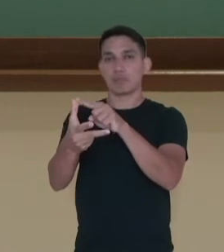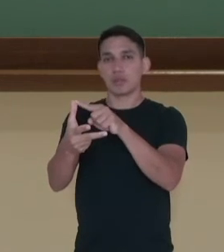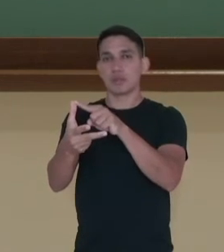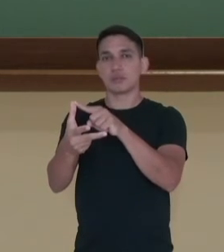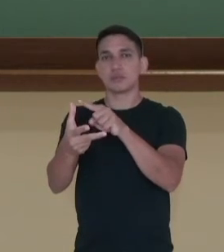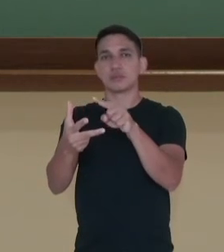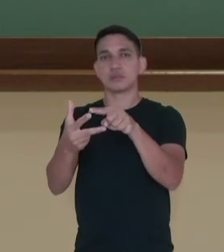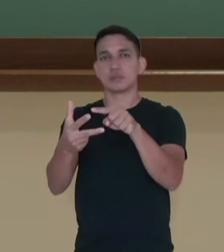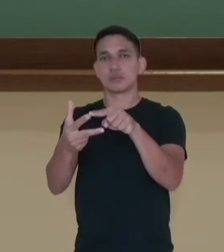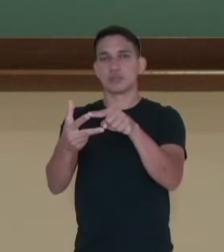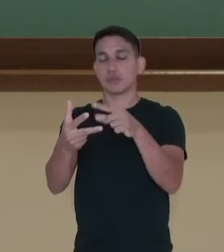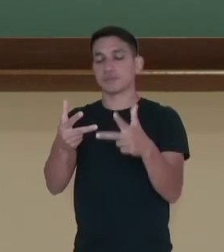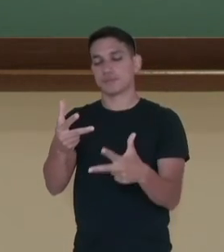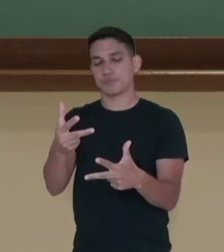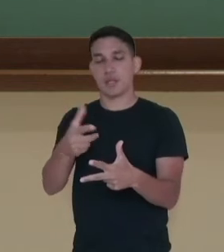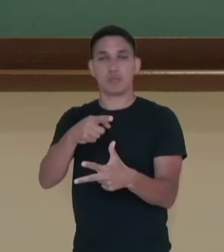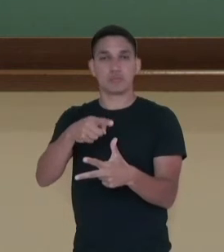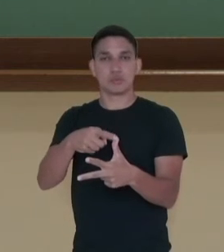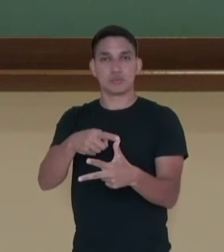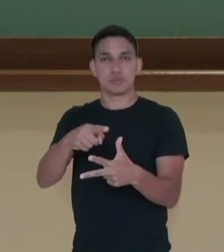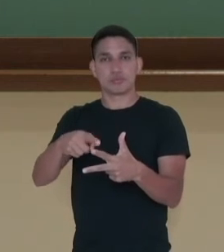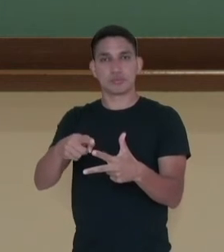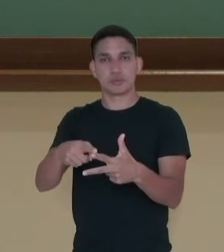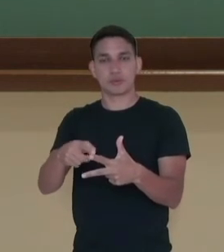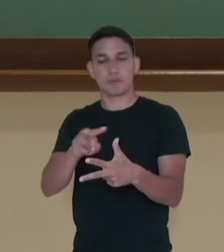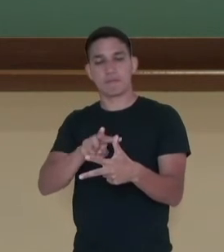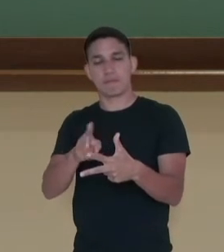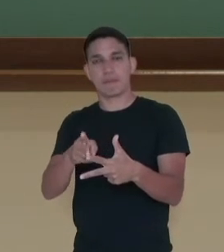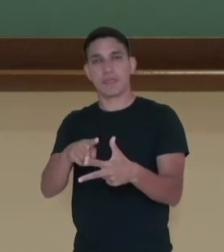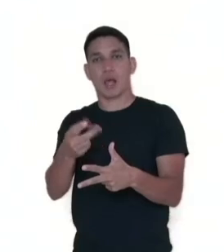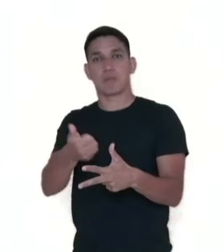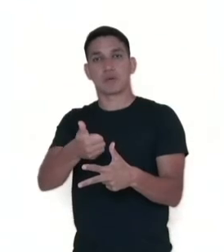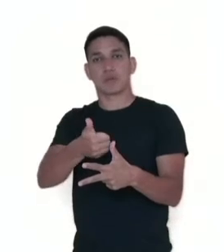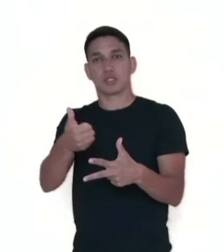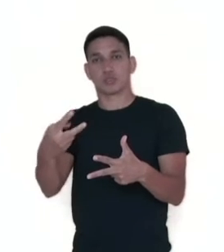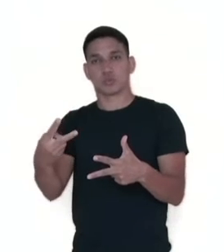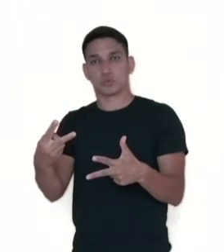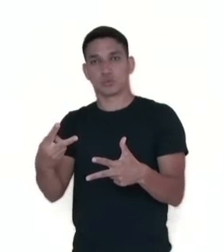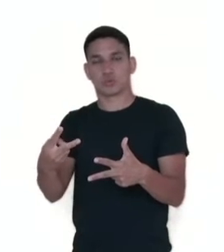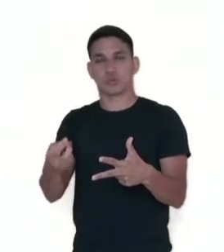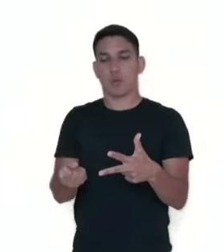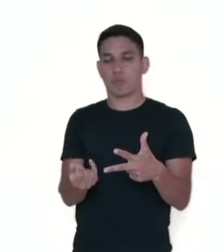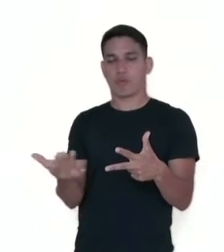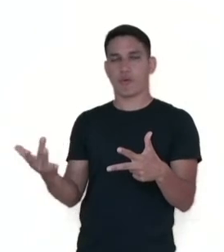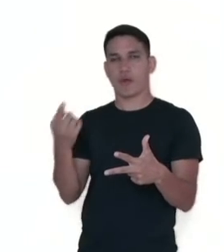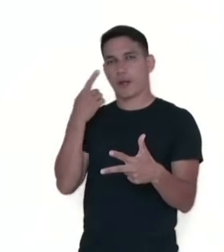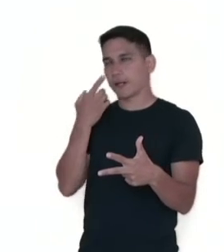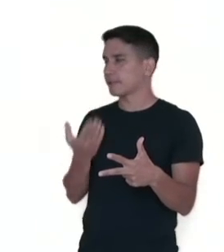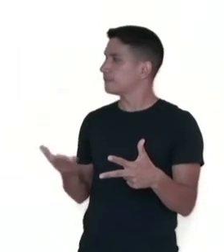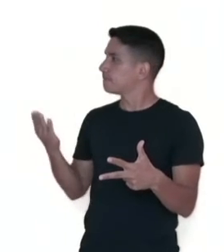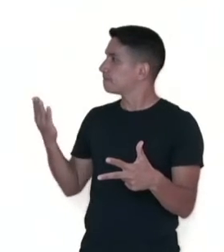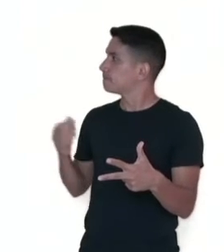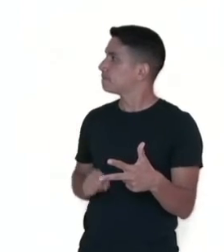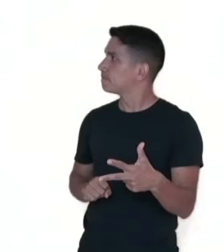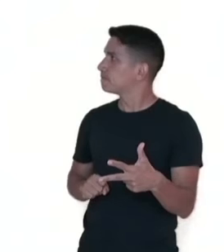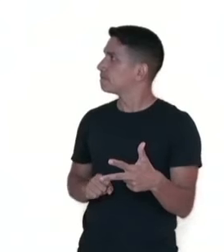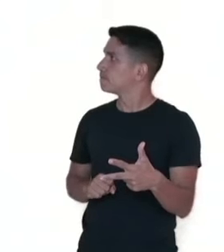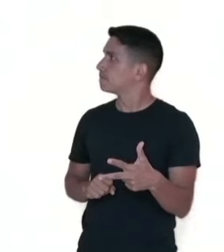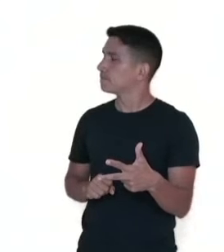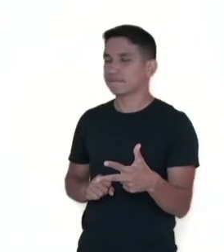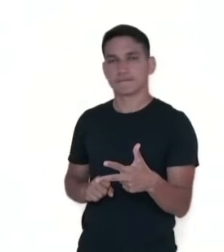do plural, nosotros e vosotros, ó, nosotros dormimos, vosotros